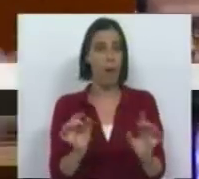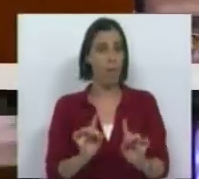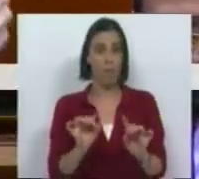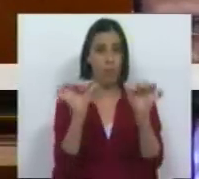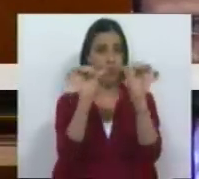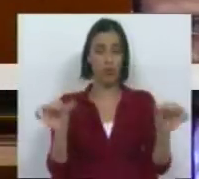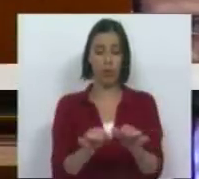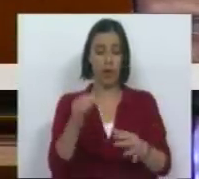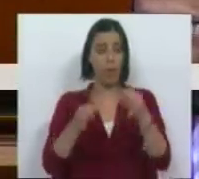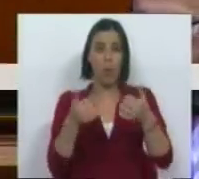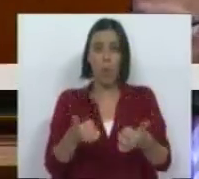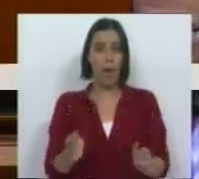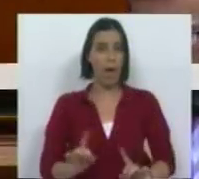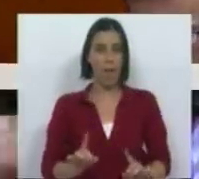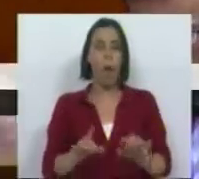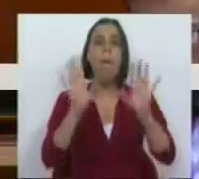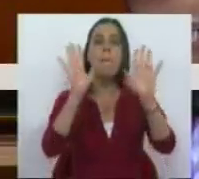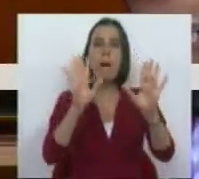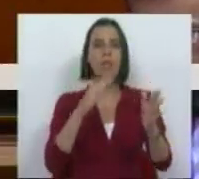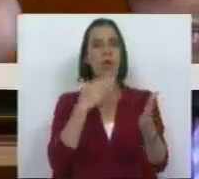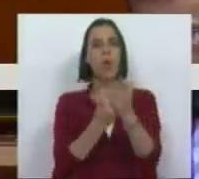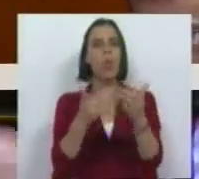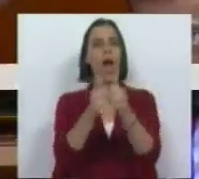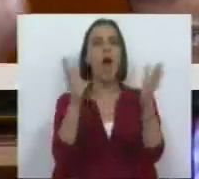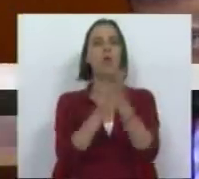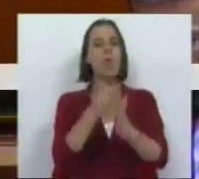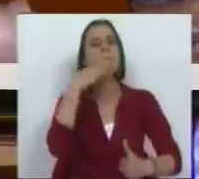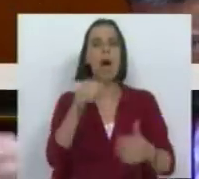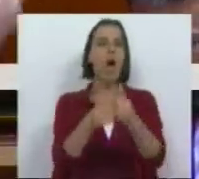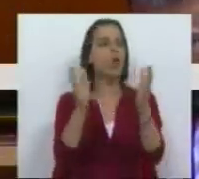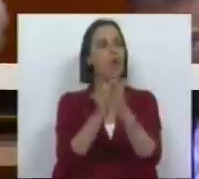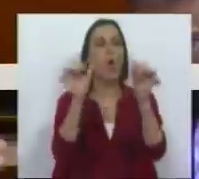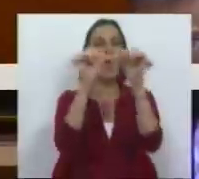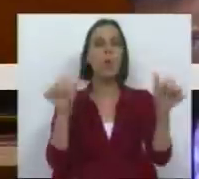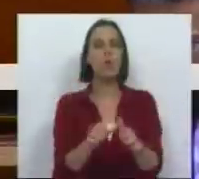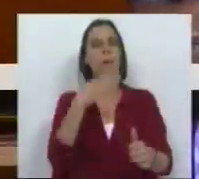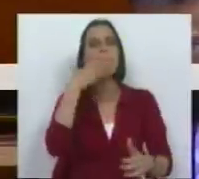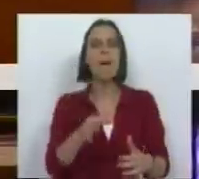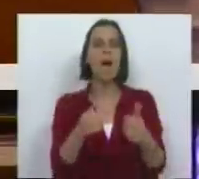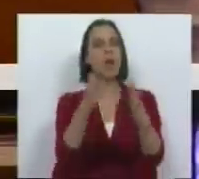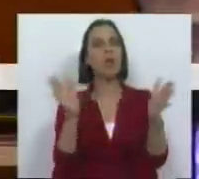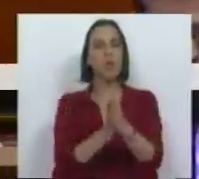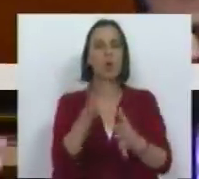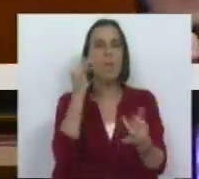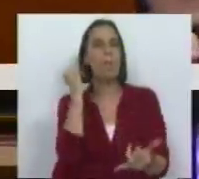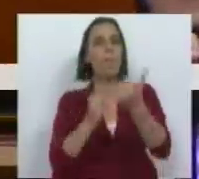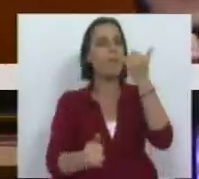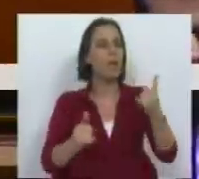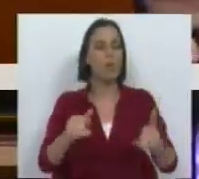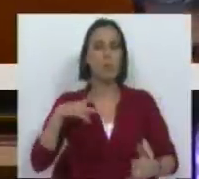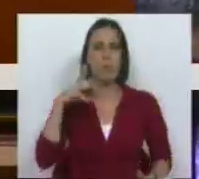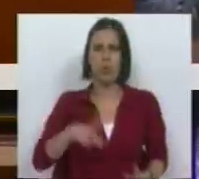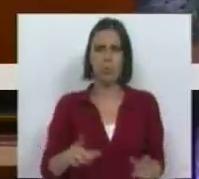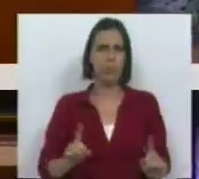ao sistema de justiça, mas não torna todos os agentes nem o sistema de justiça perigoso para